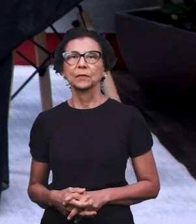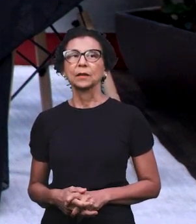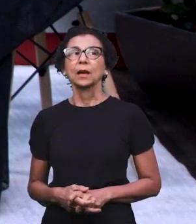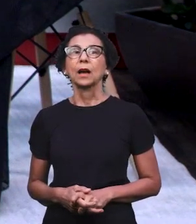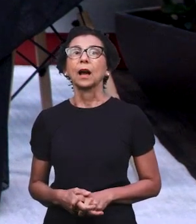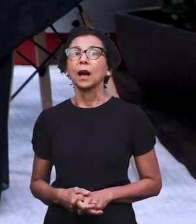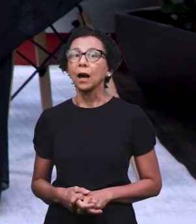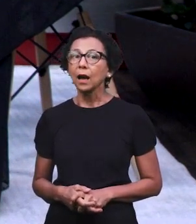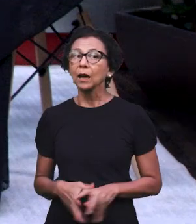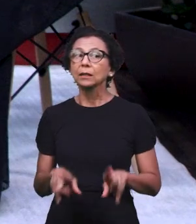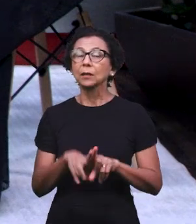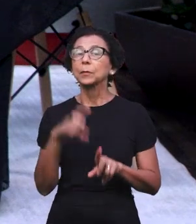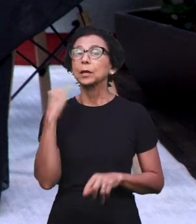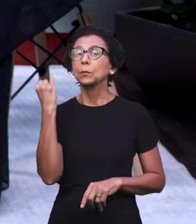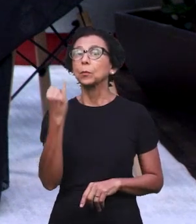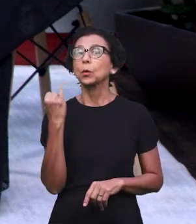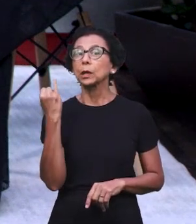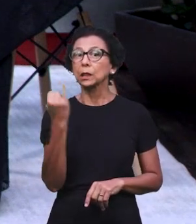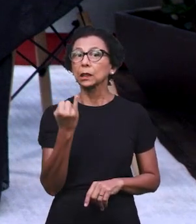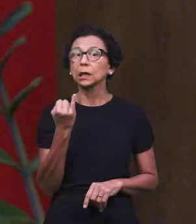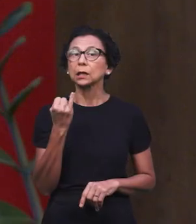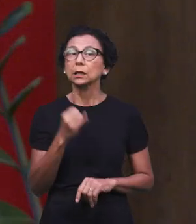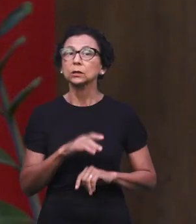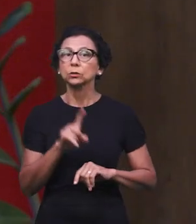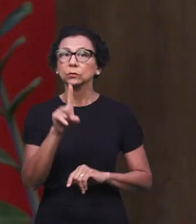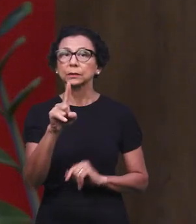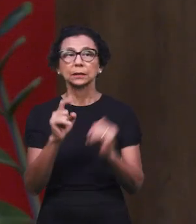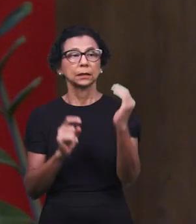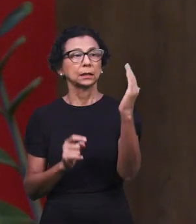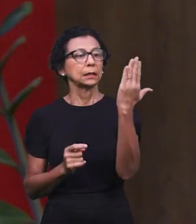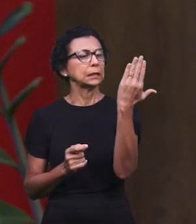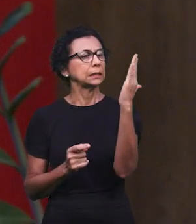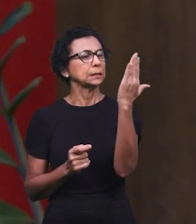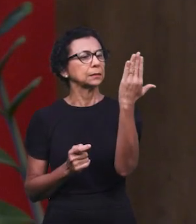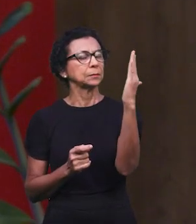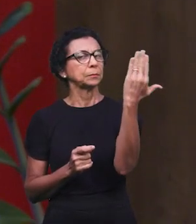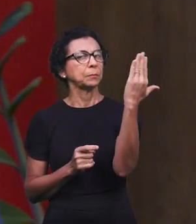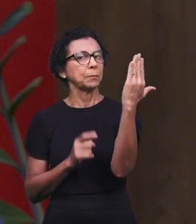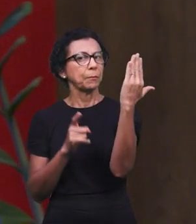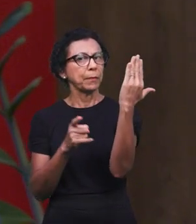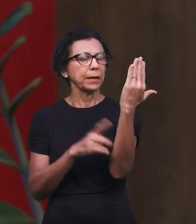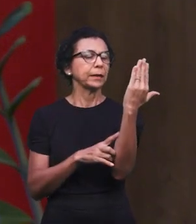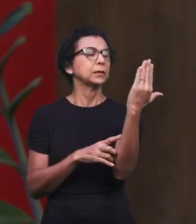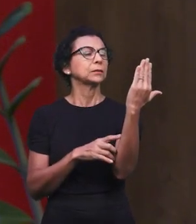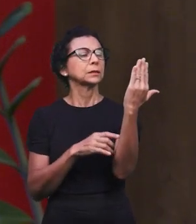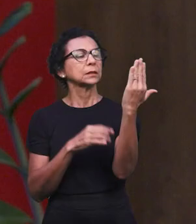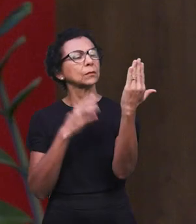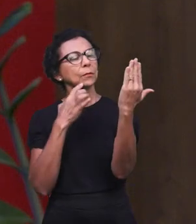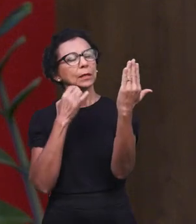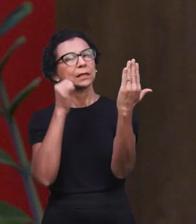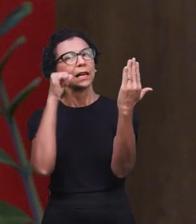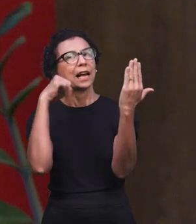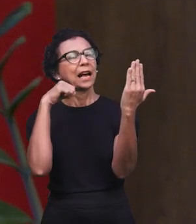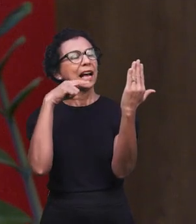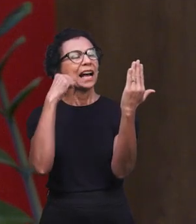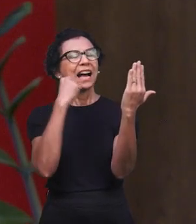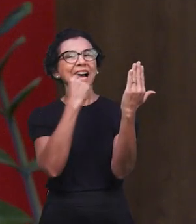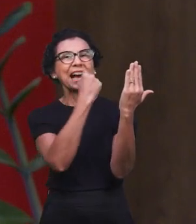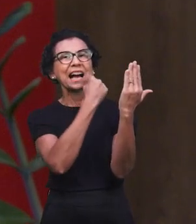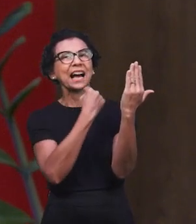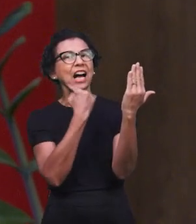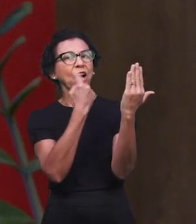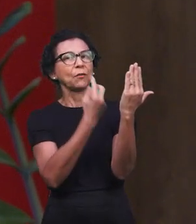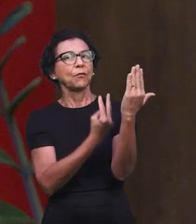O autoexame bucal é aquele que você vai em frente ao espelho e você começa a se avaliar. Então faz parte também dos cuidados